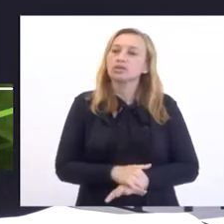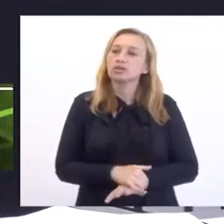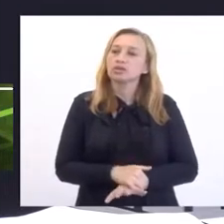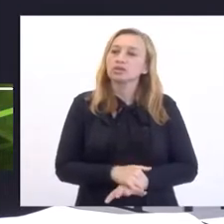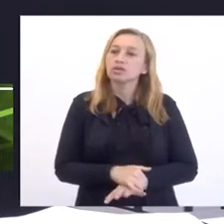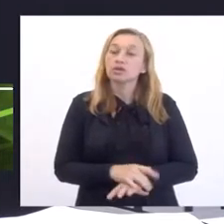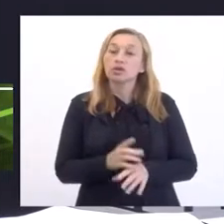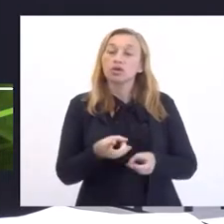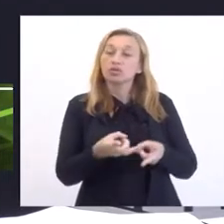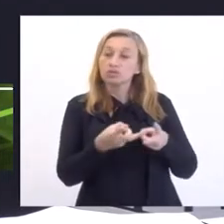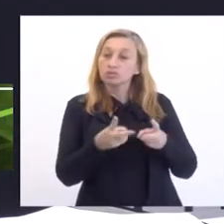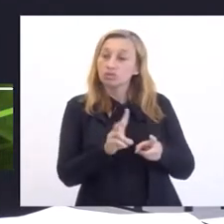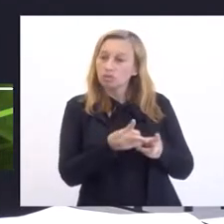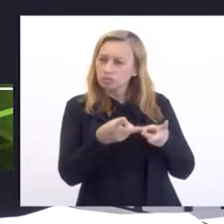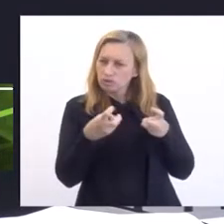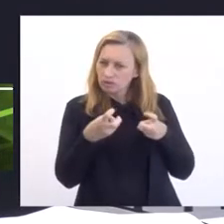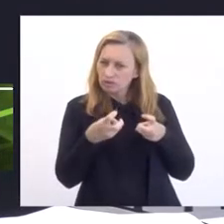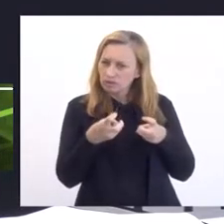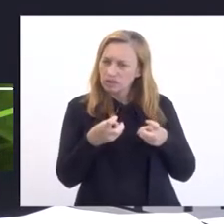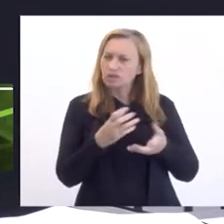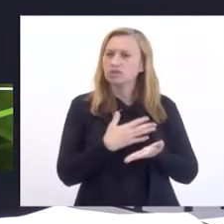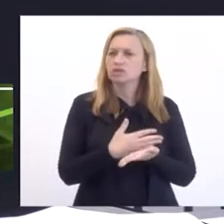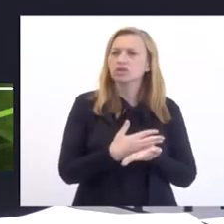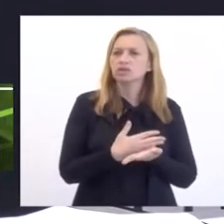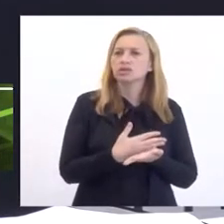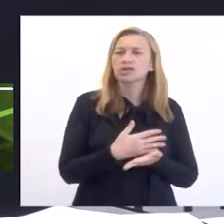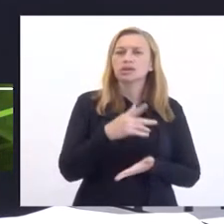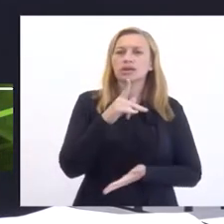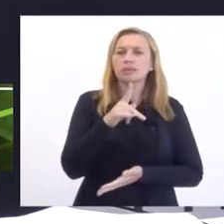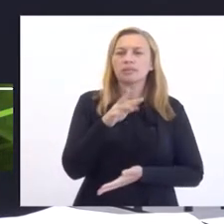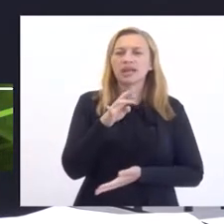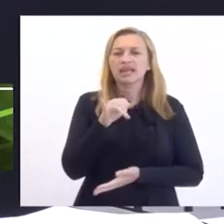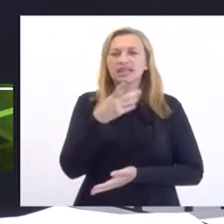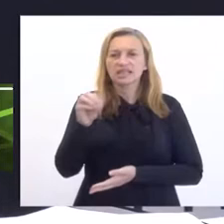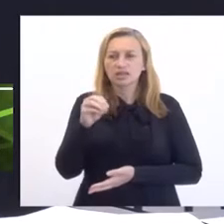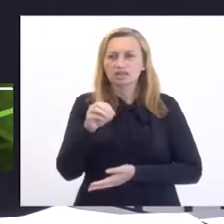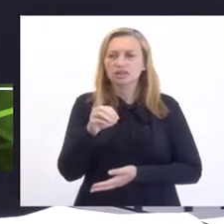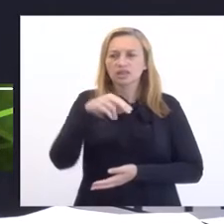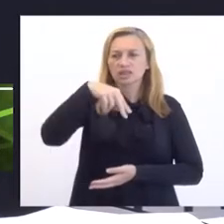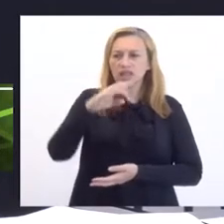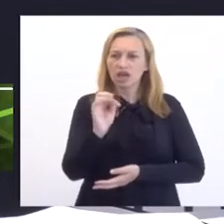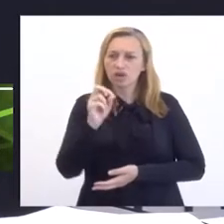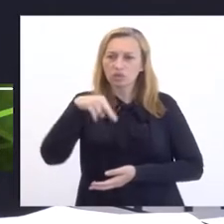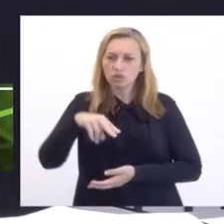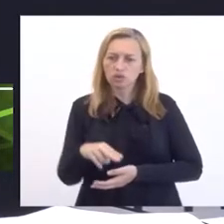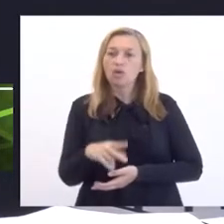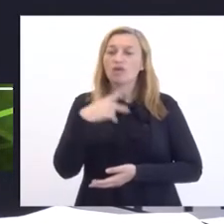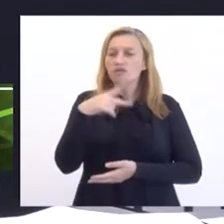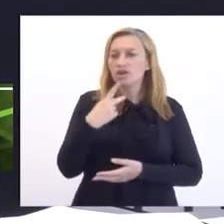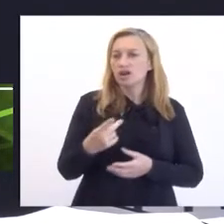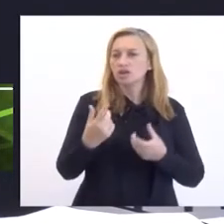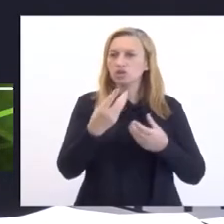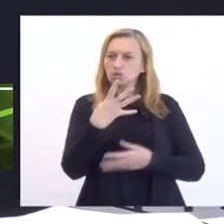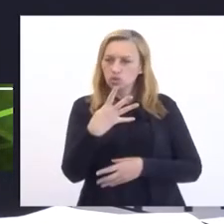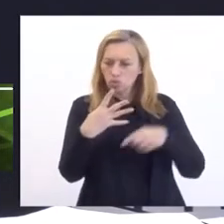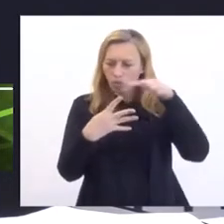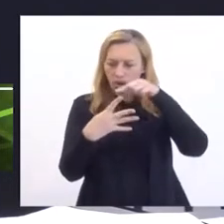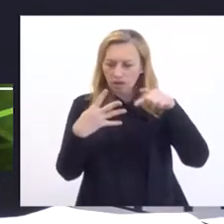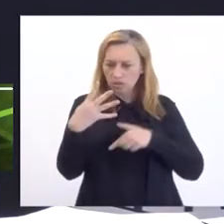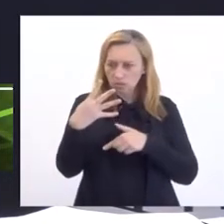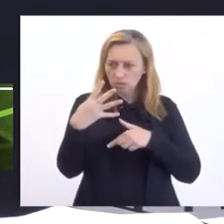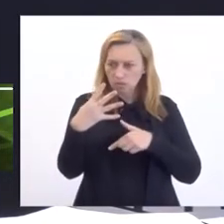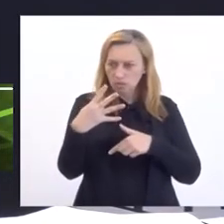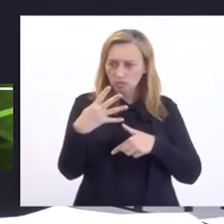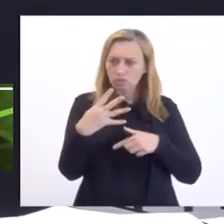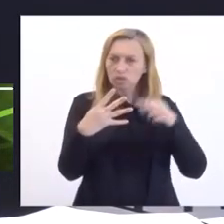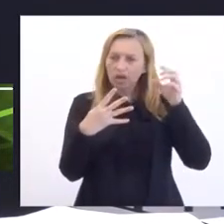uma objeção à preleção do Nelson Rocha, que disse que os quatro quesitos considerados pelo Tribunal de